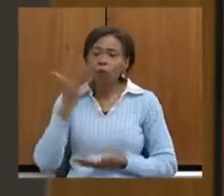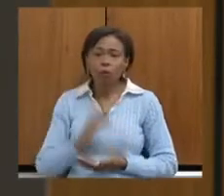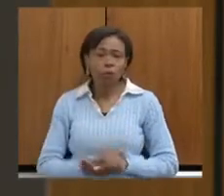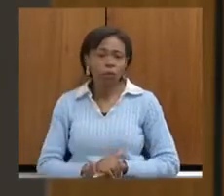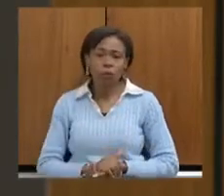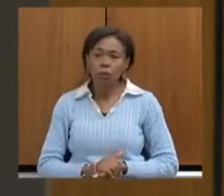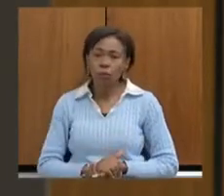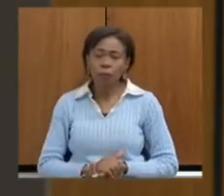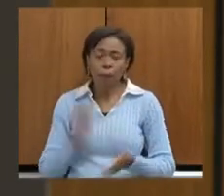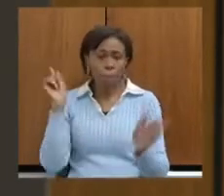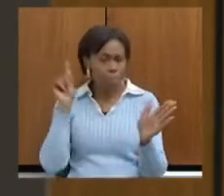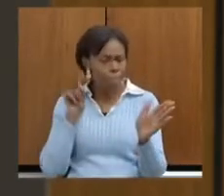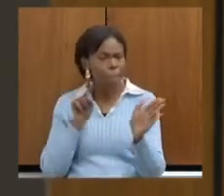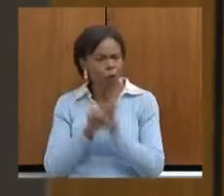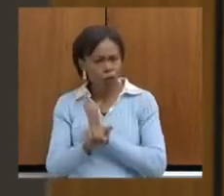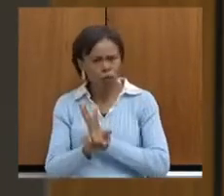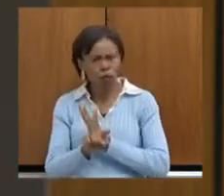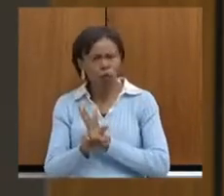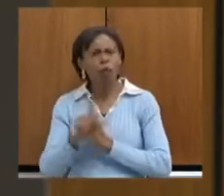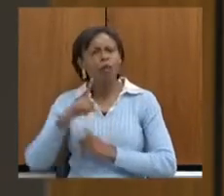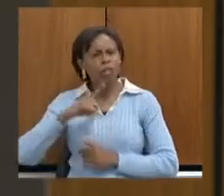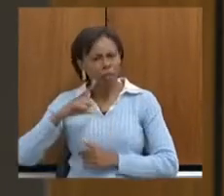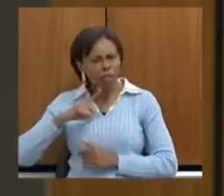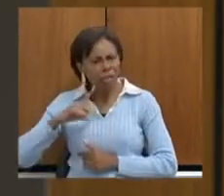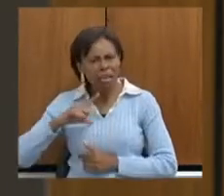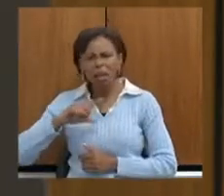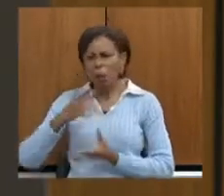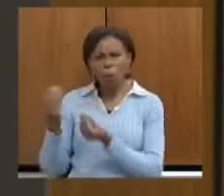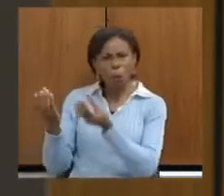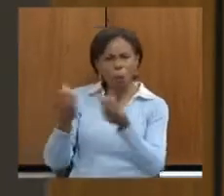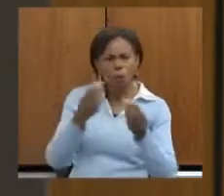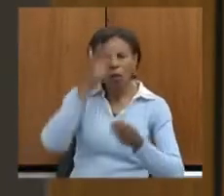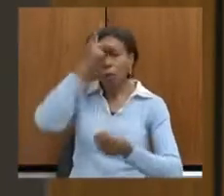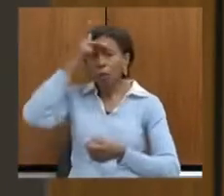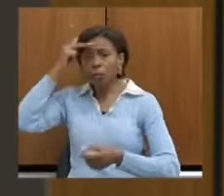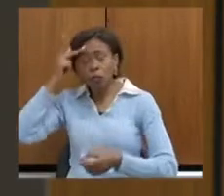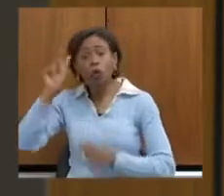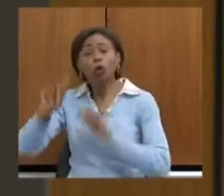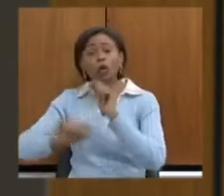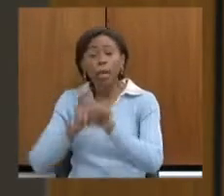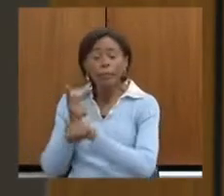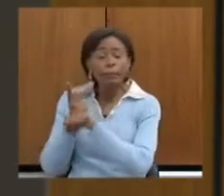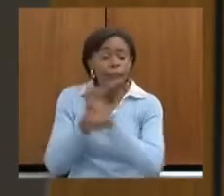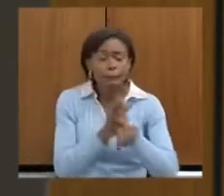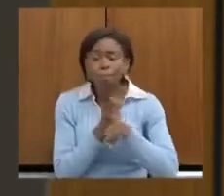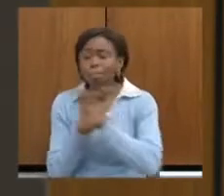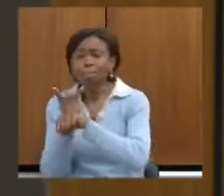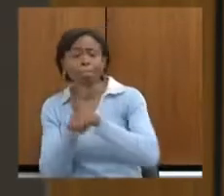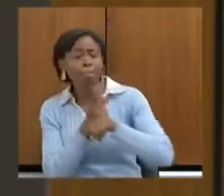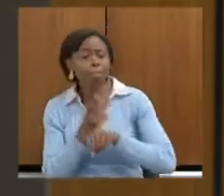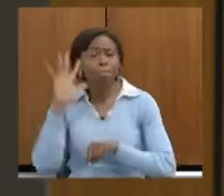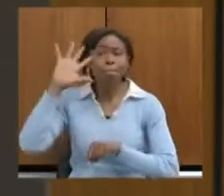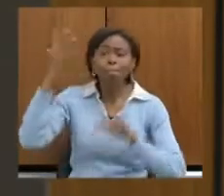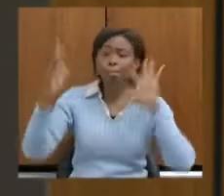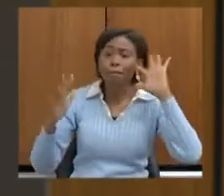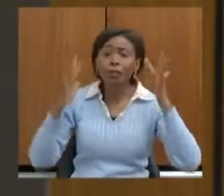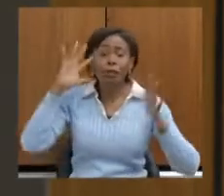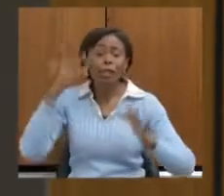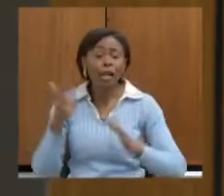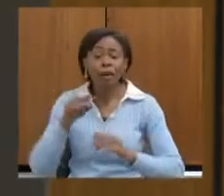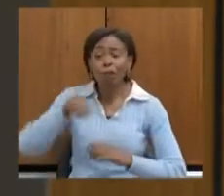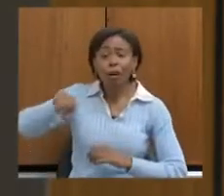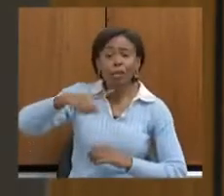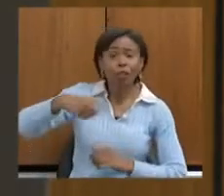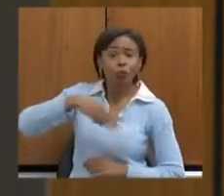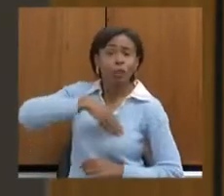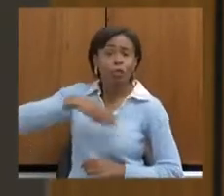pergunto a vocês tem muitos que tá correndo atrase para buscar solução para os atingidos